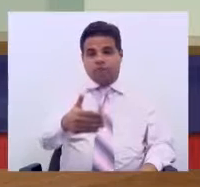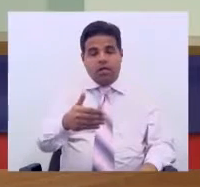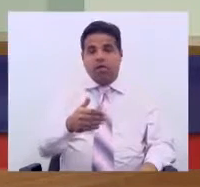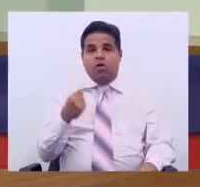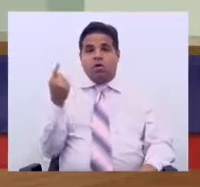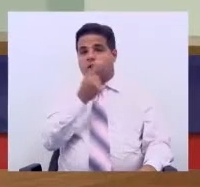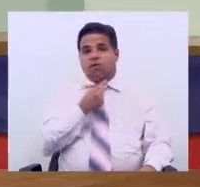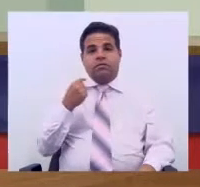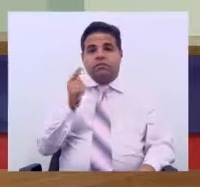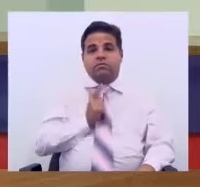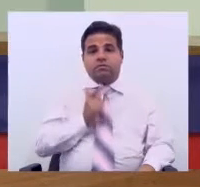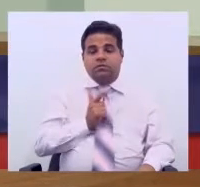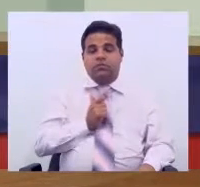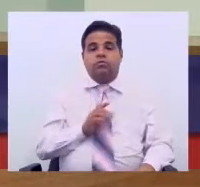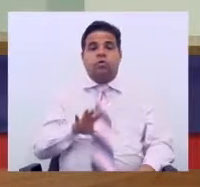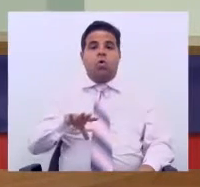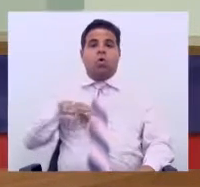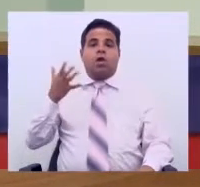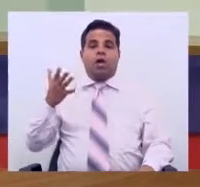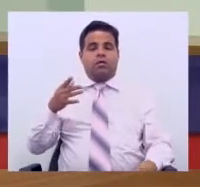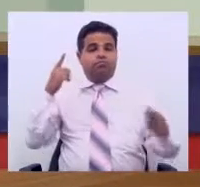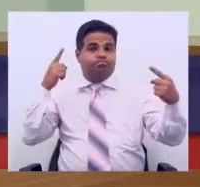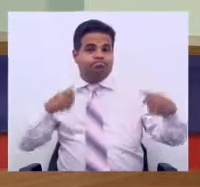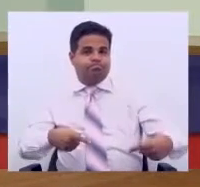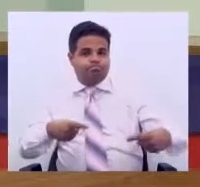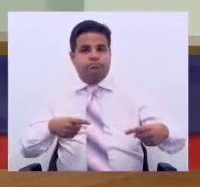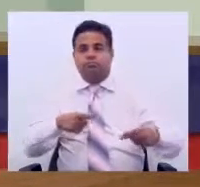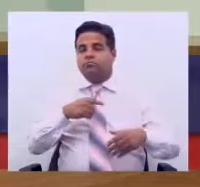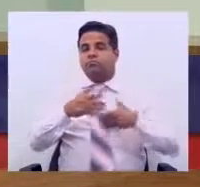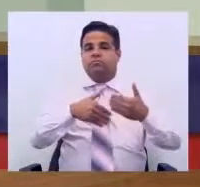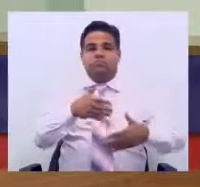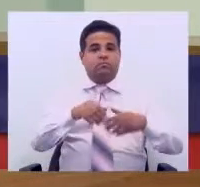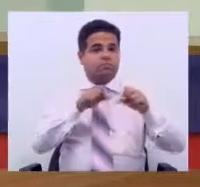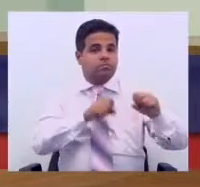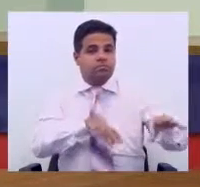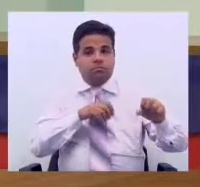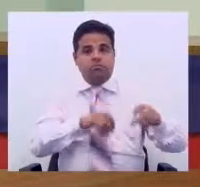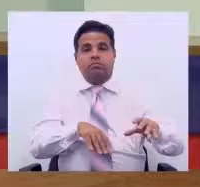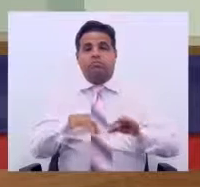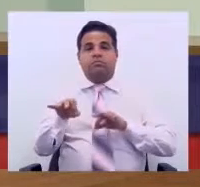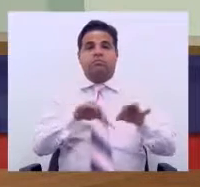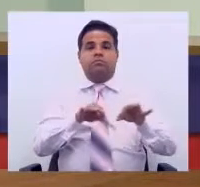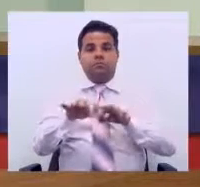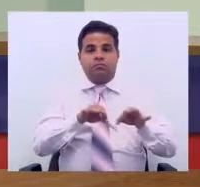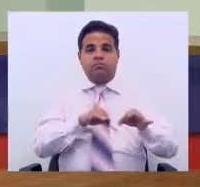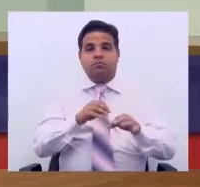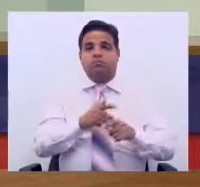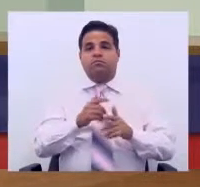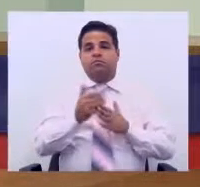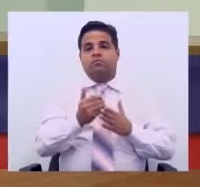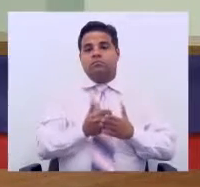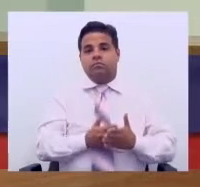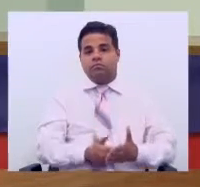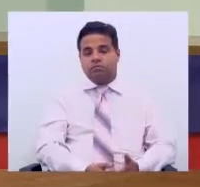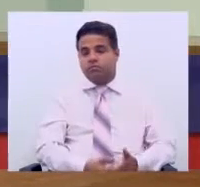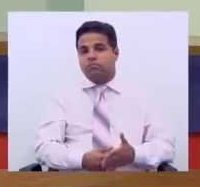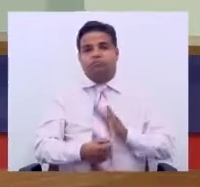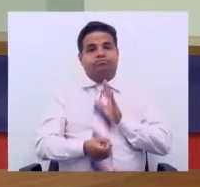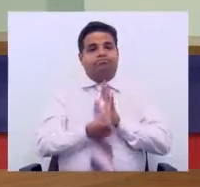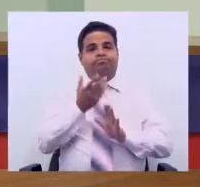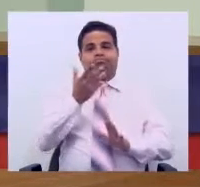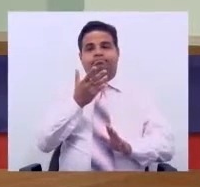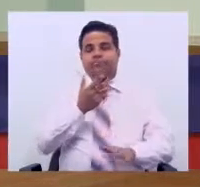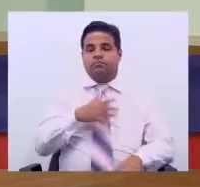a gente vai ter coragem de encarar os educadores dizendo, ó, nós estamos resolvendo um problema, mesmo que ele não gere, seu